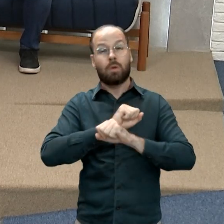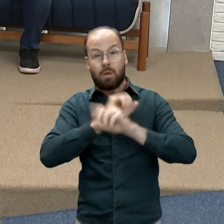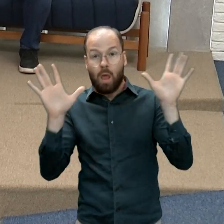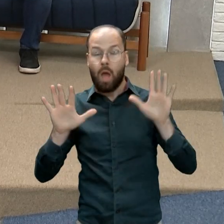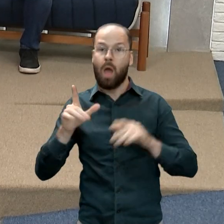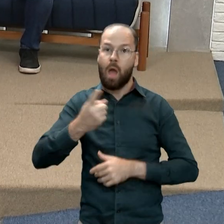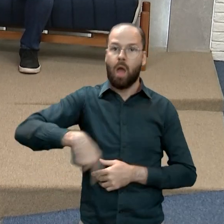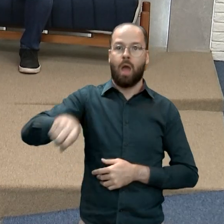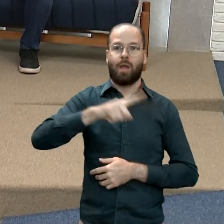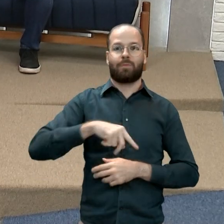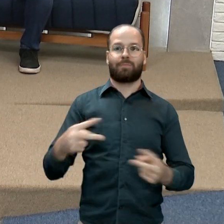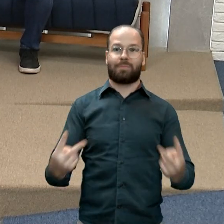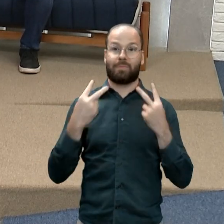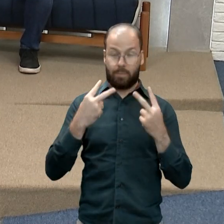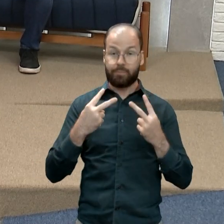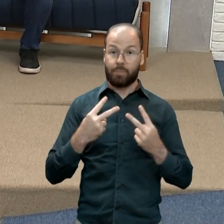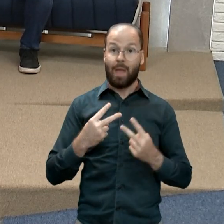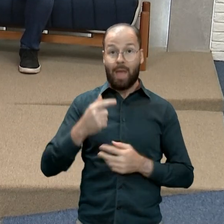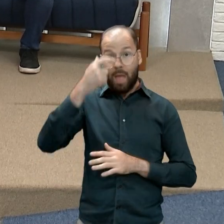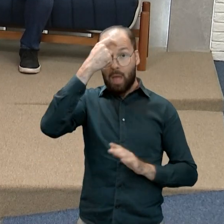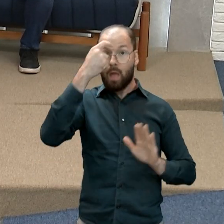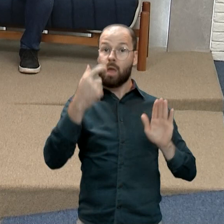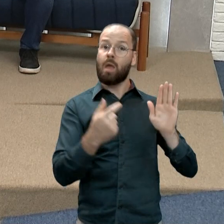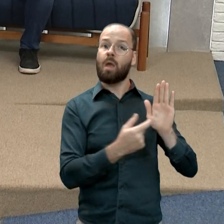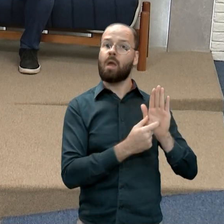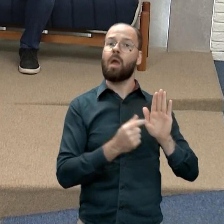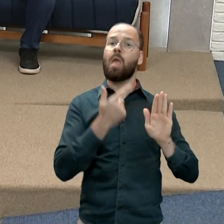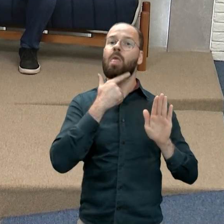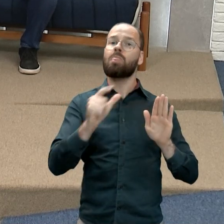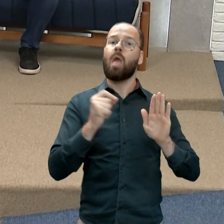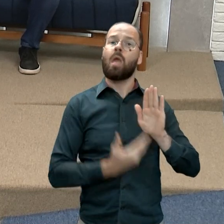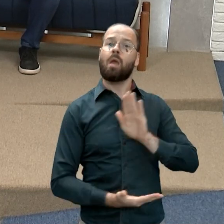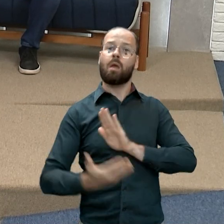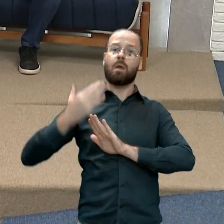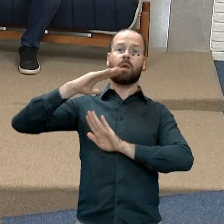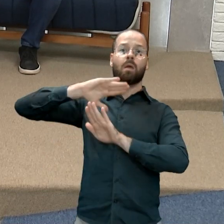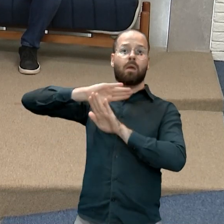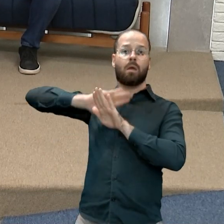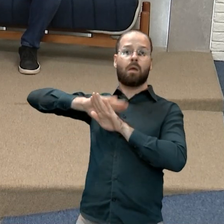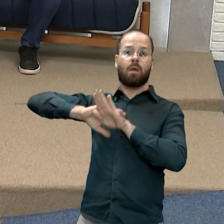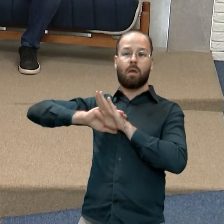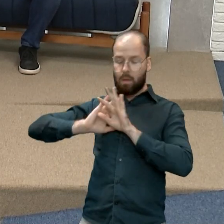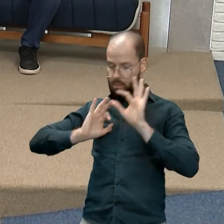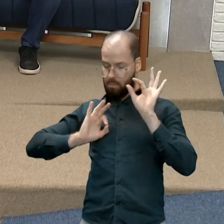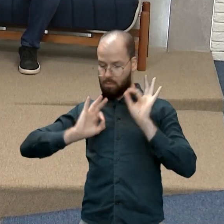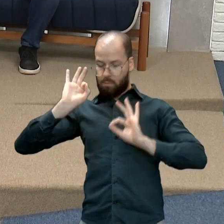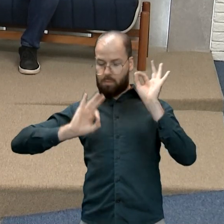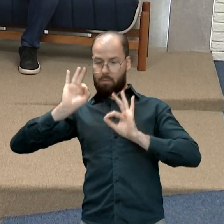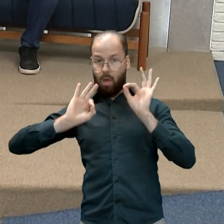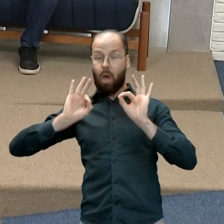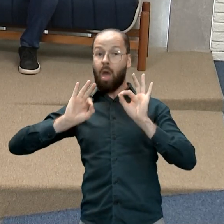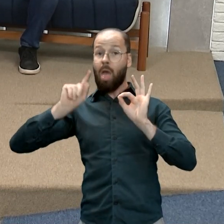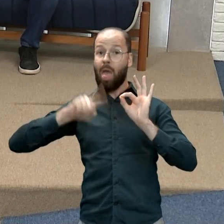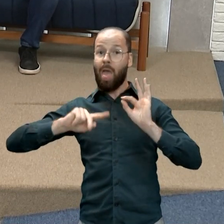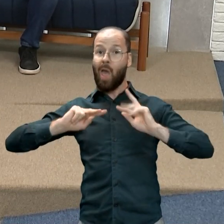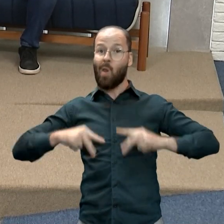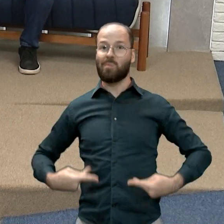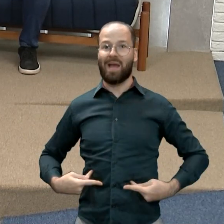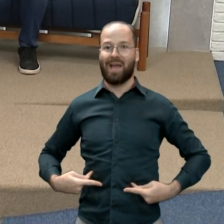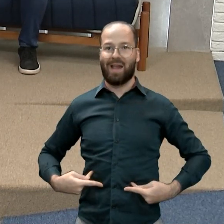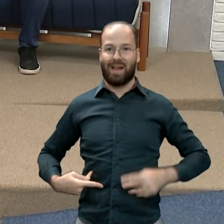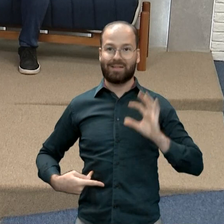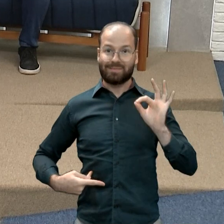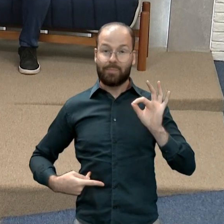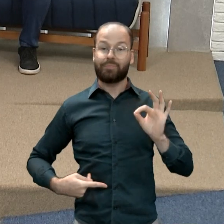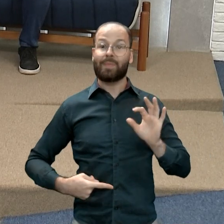ela é abastecida por mãos humanas, por mente humana. Então, todo esse processo de dados que são colocados na